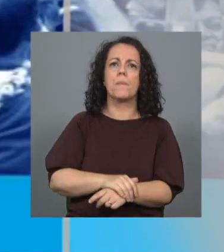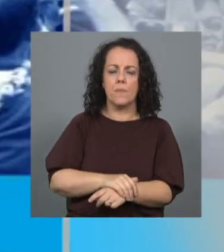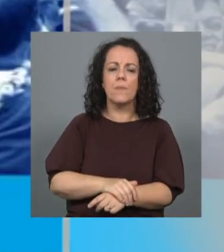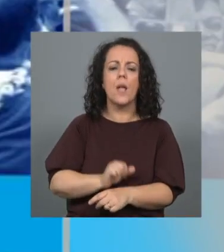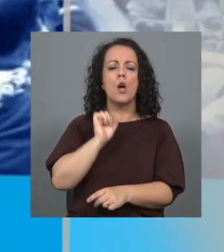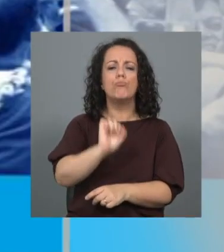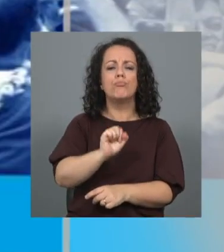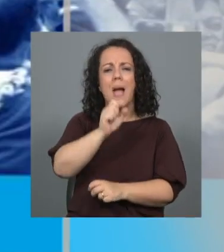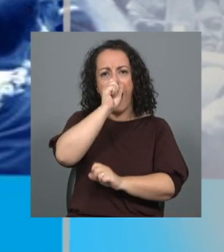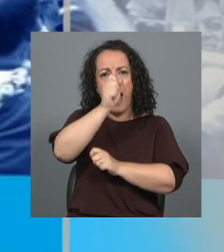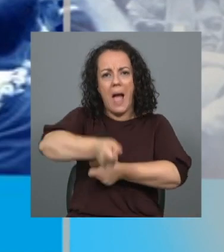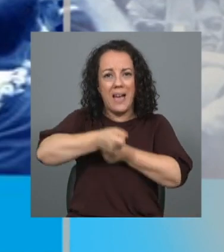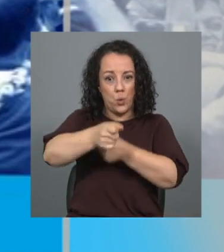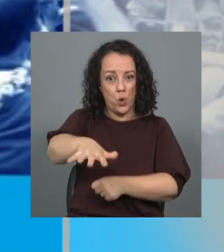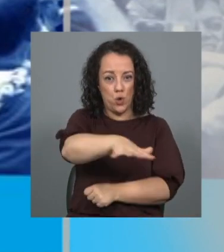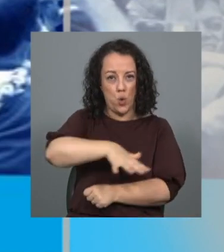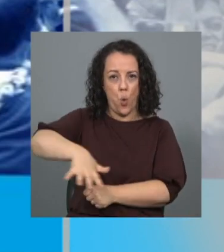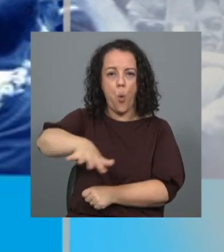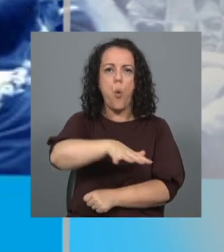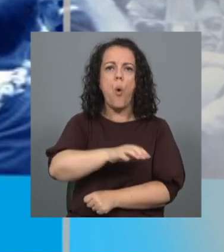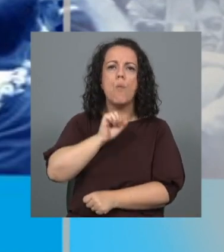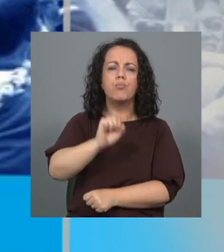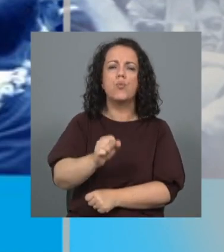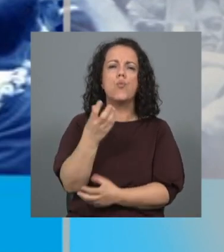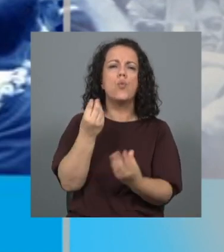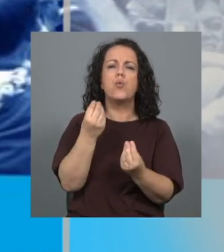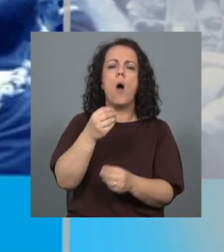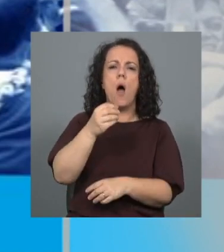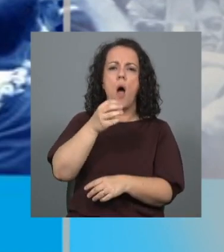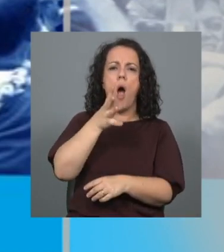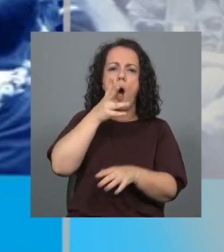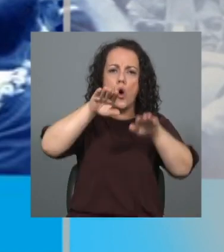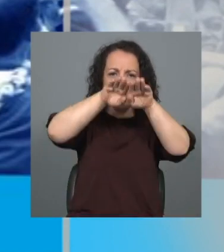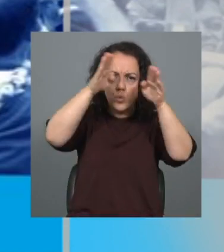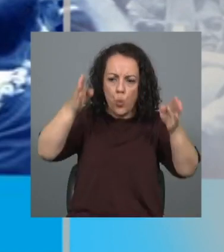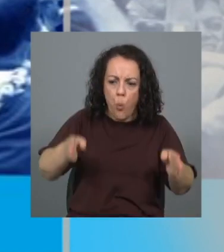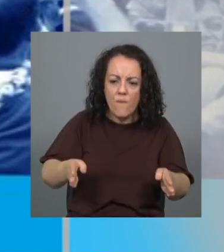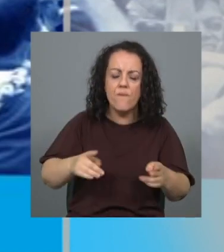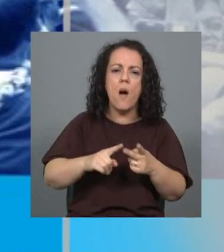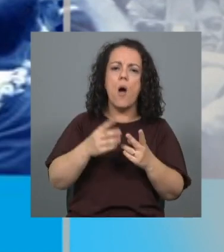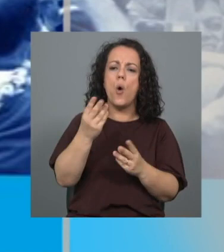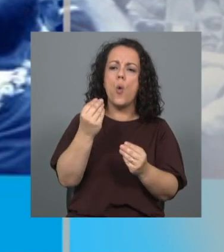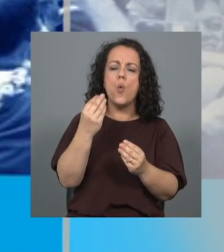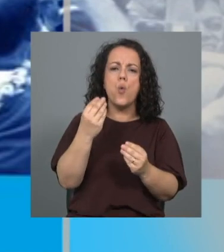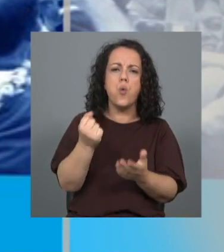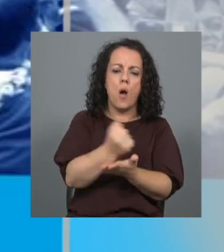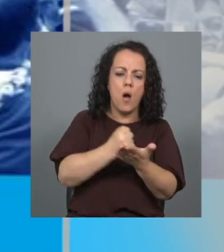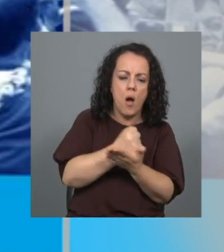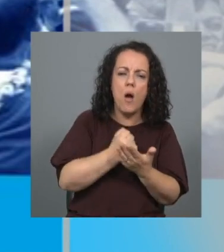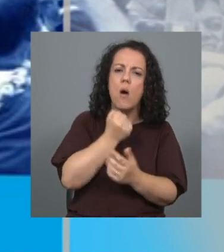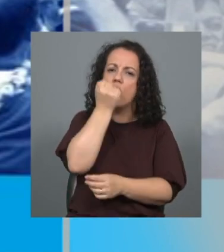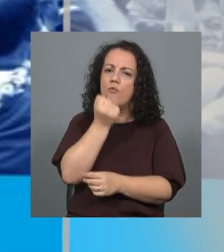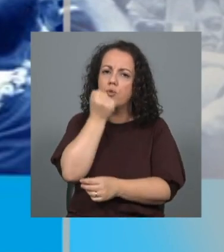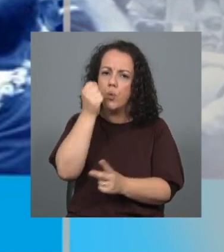agricultura muito com estufas, muito de produtos frutícolas e hortícolas